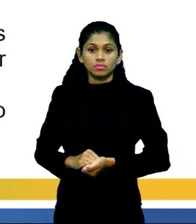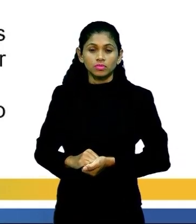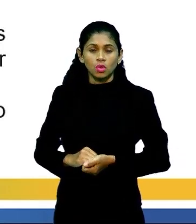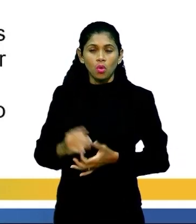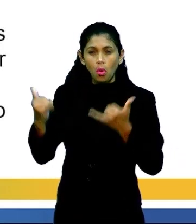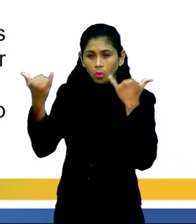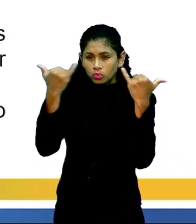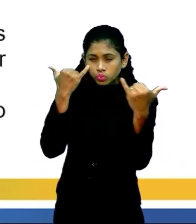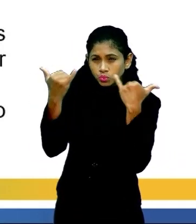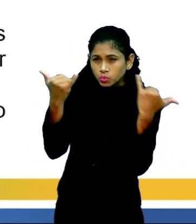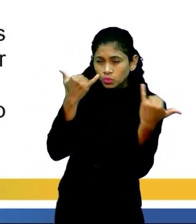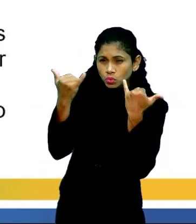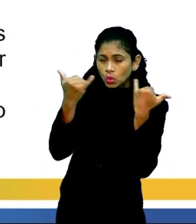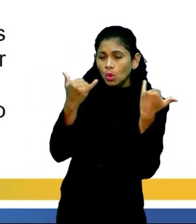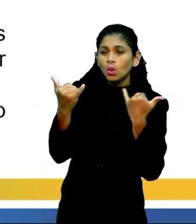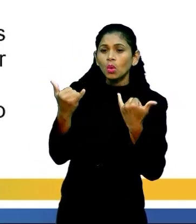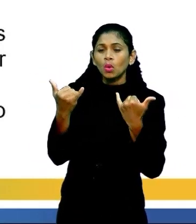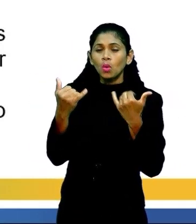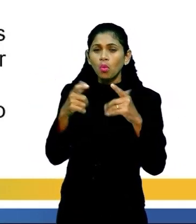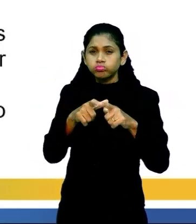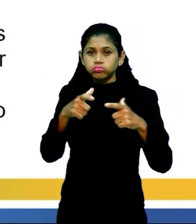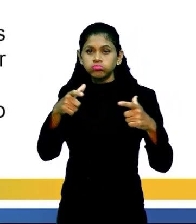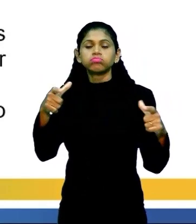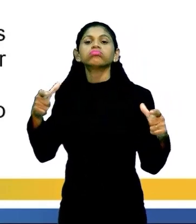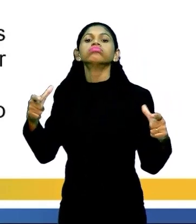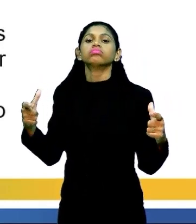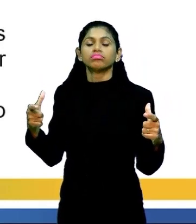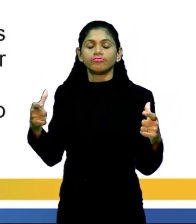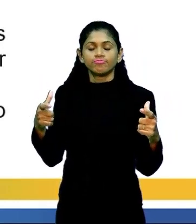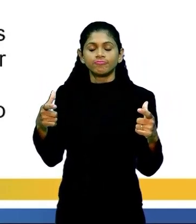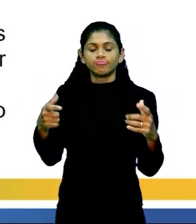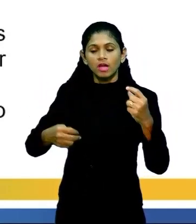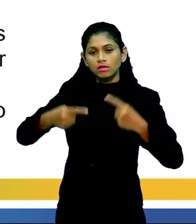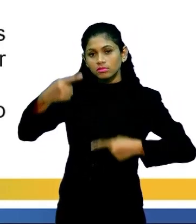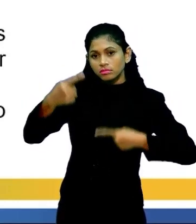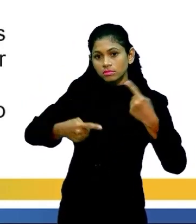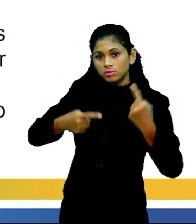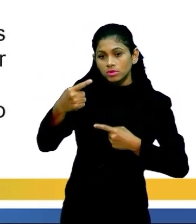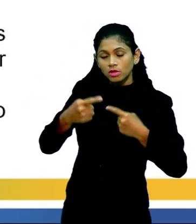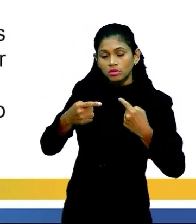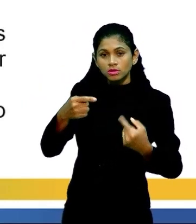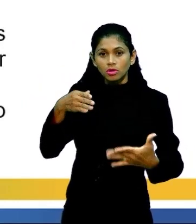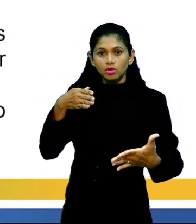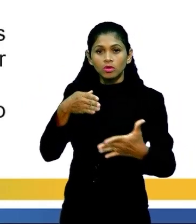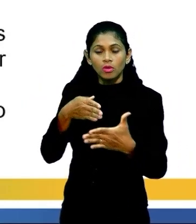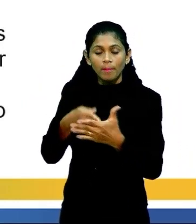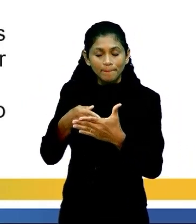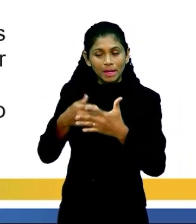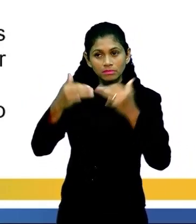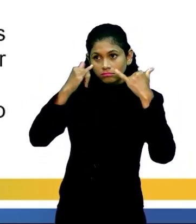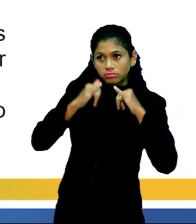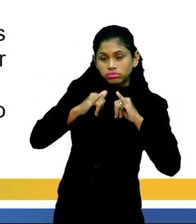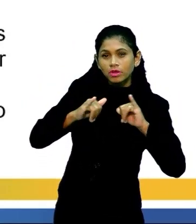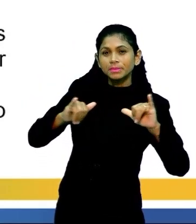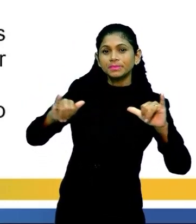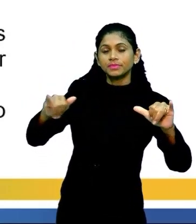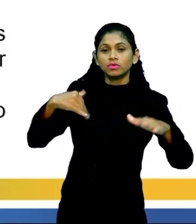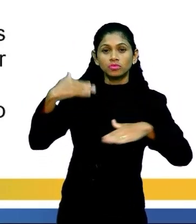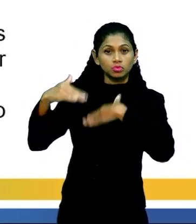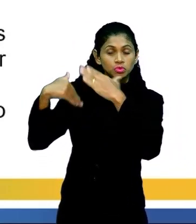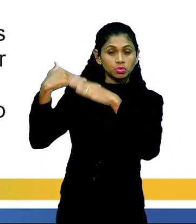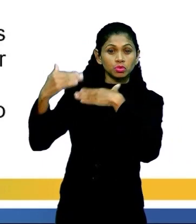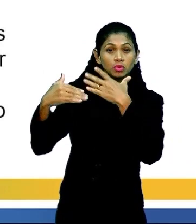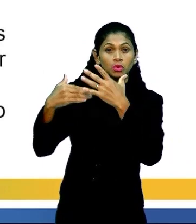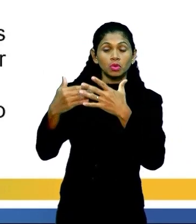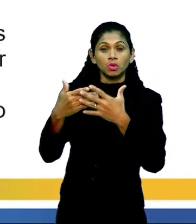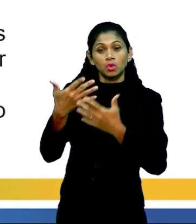informações em circulação crescendo constantemente, a discussão a respeito do impacto da propaganda sobre o desenvolvimento